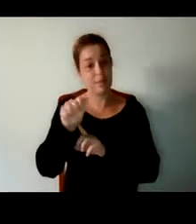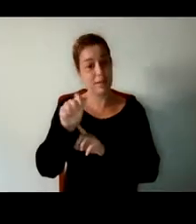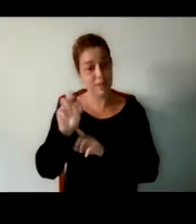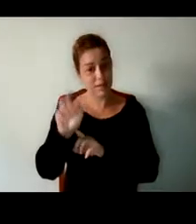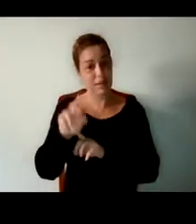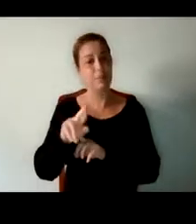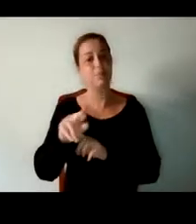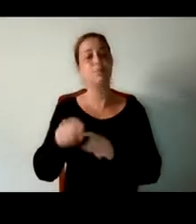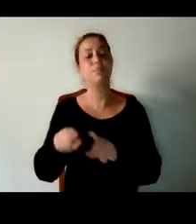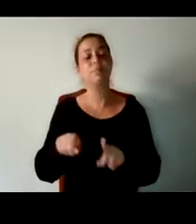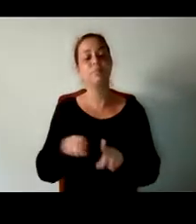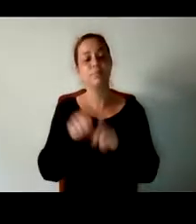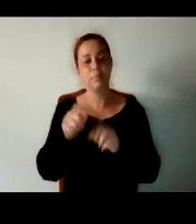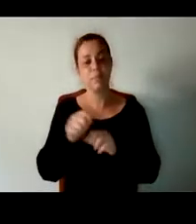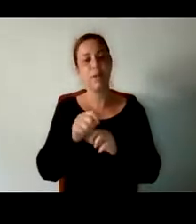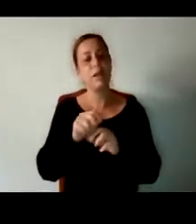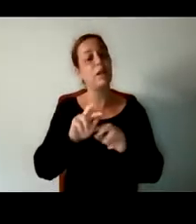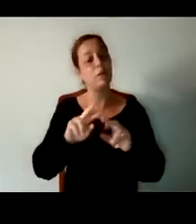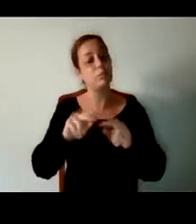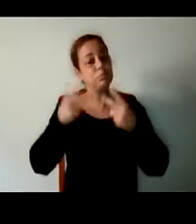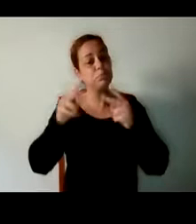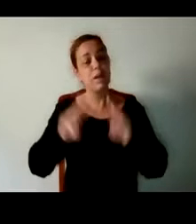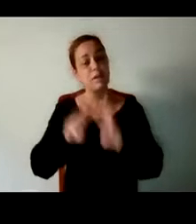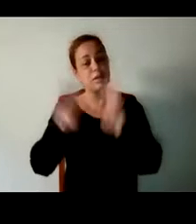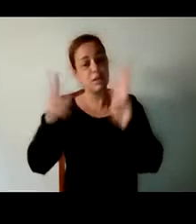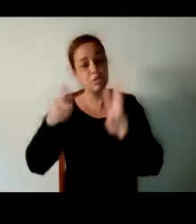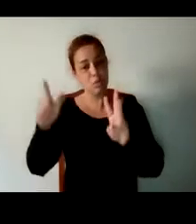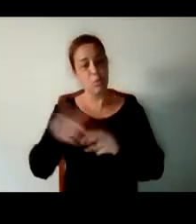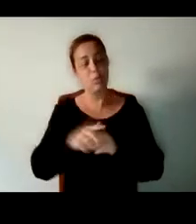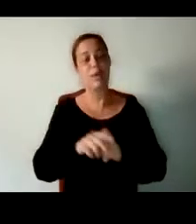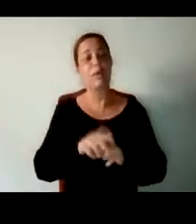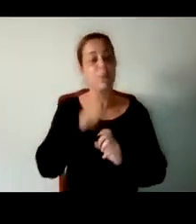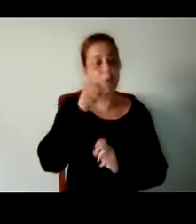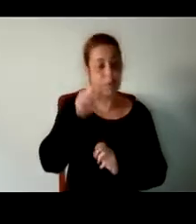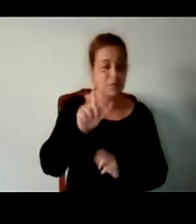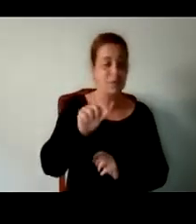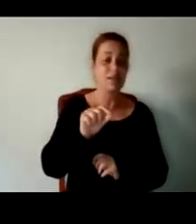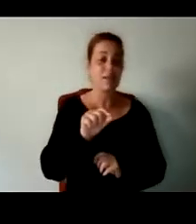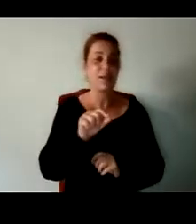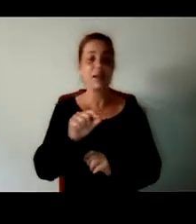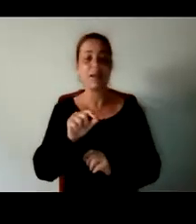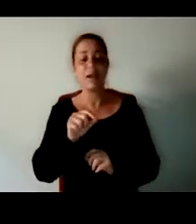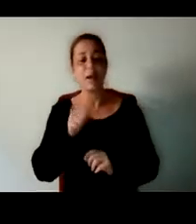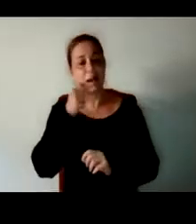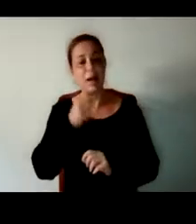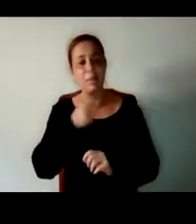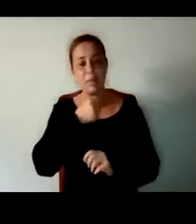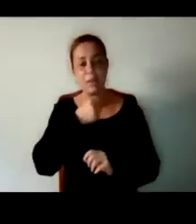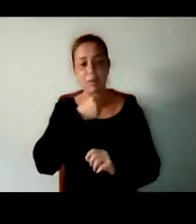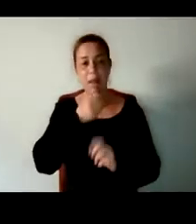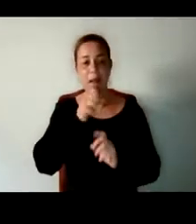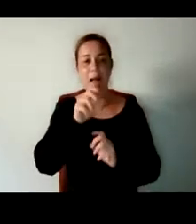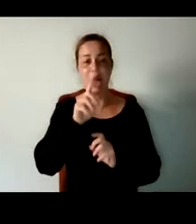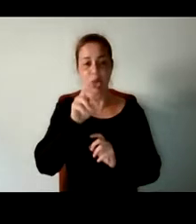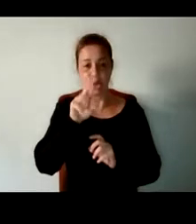personagem. E para fazer a Doris falar, eu uso o aplicativo SpeakPeak e também